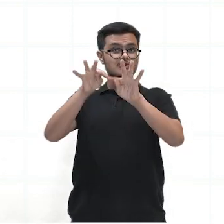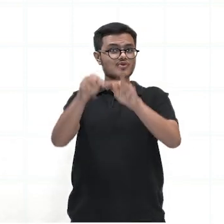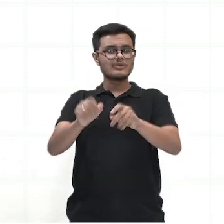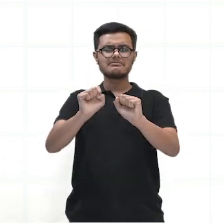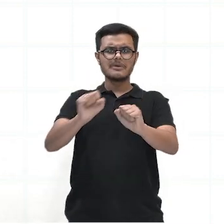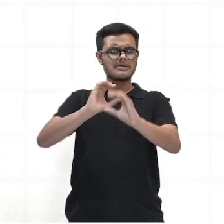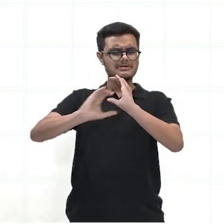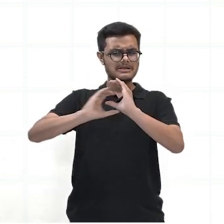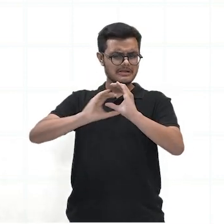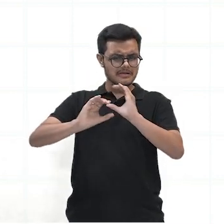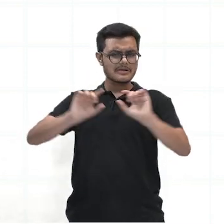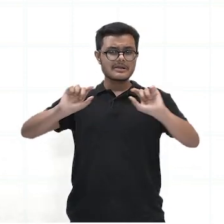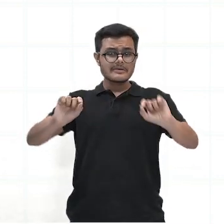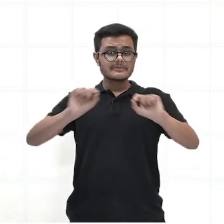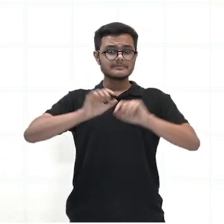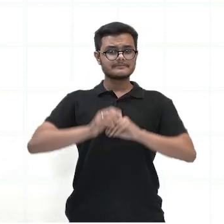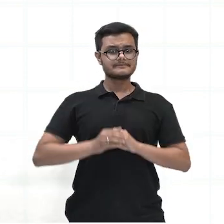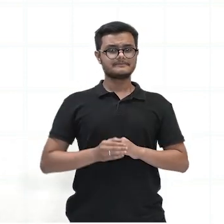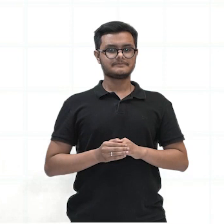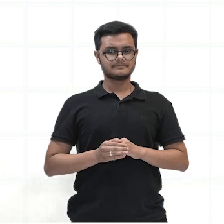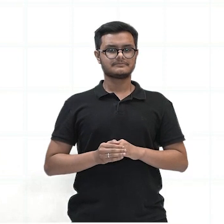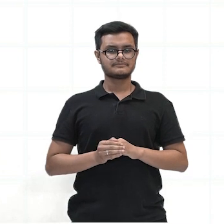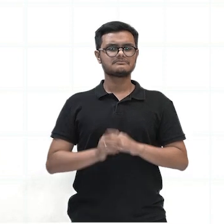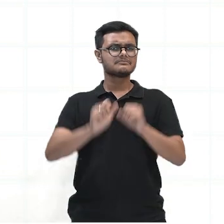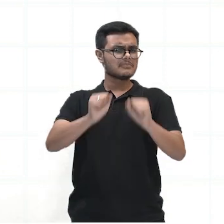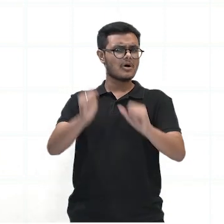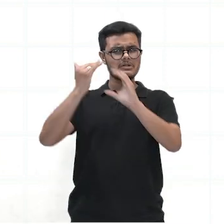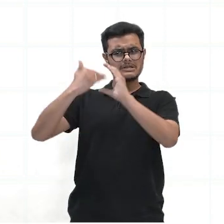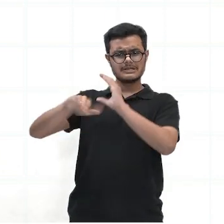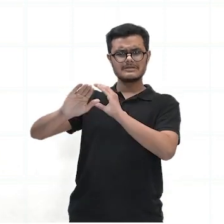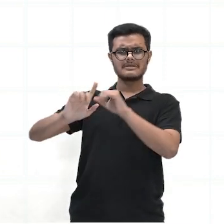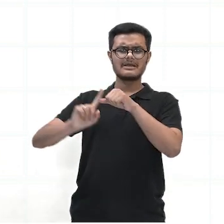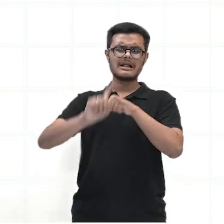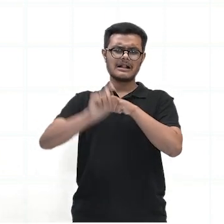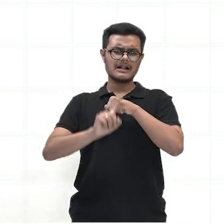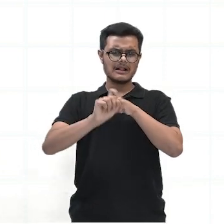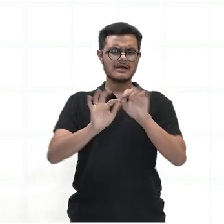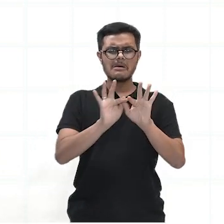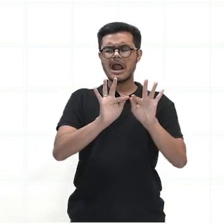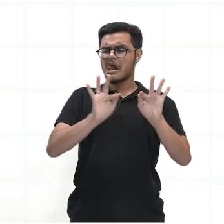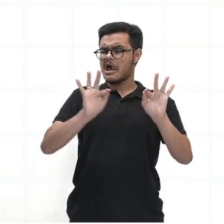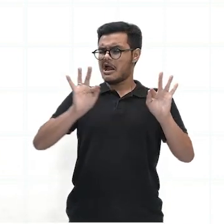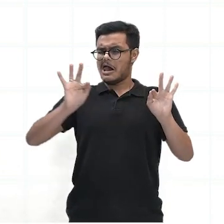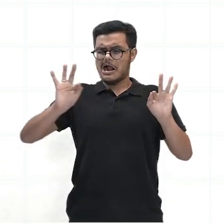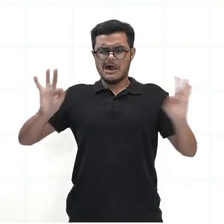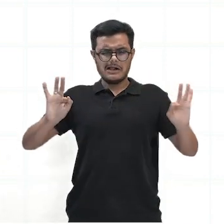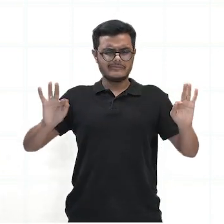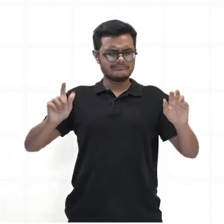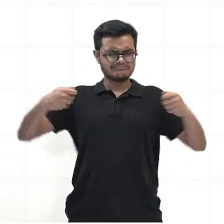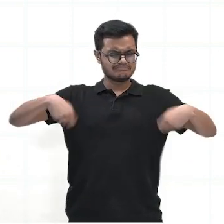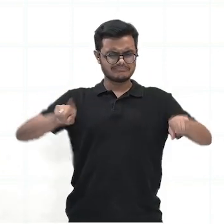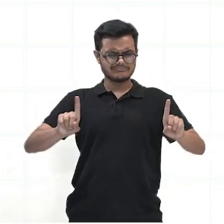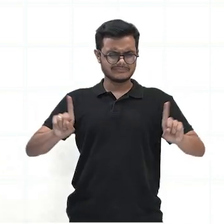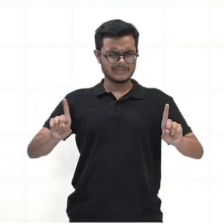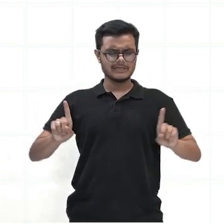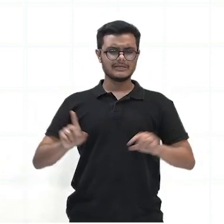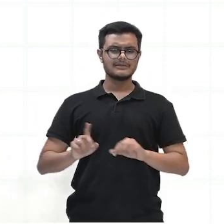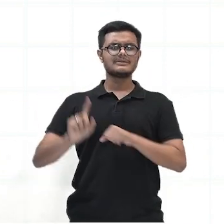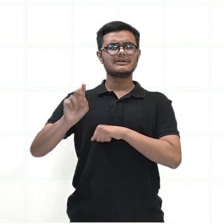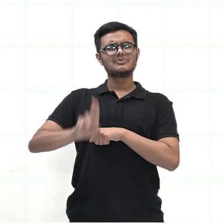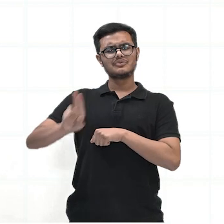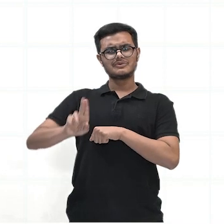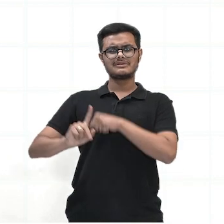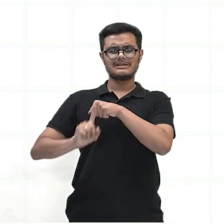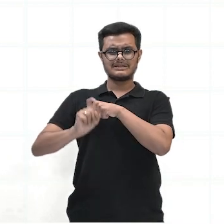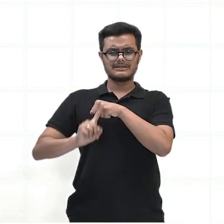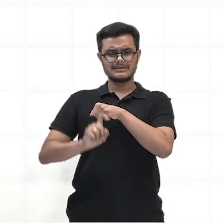comunicar, communicate, para mensagens maiores, né, mais compridas, enquanto utilizavam